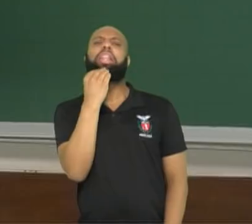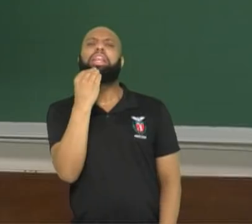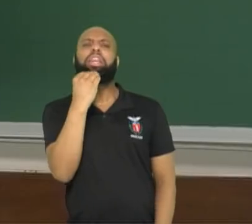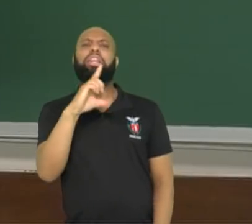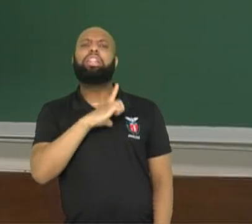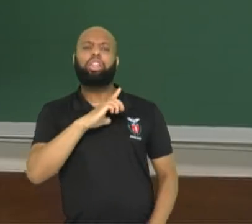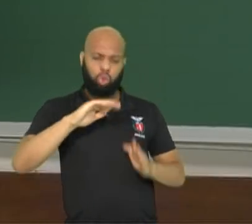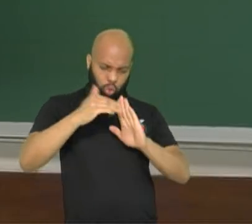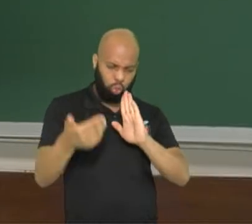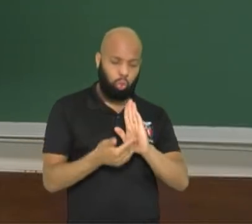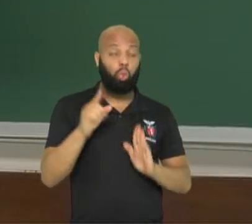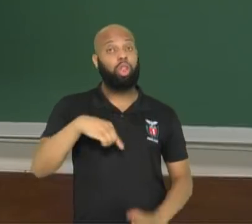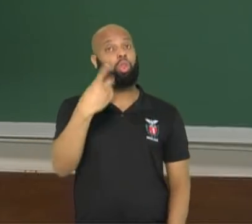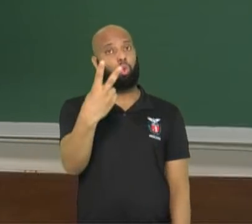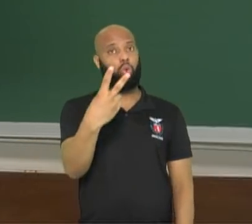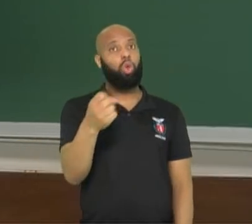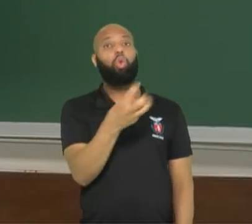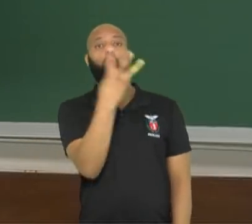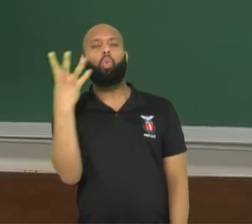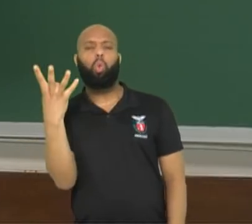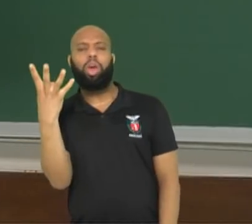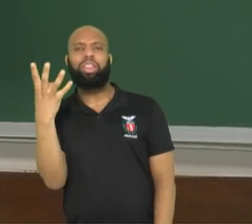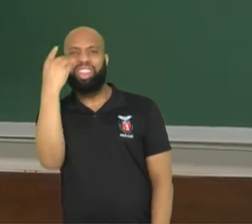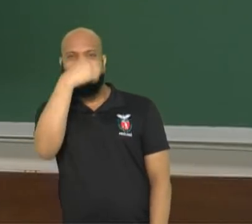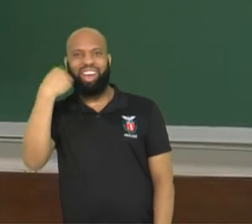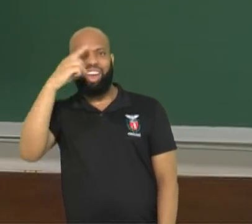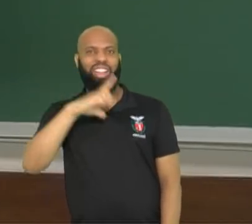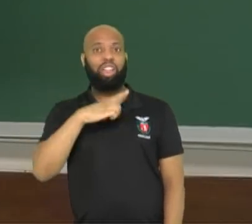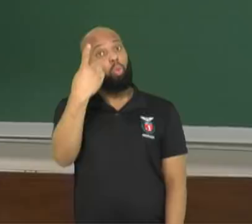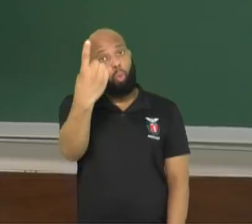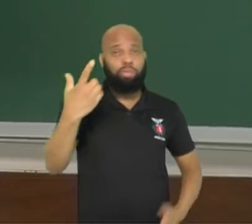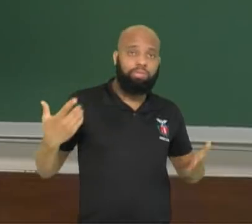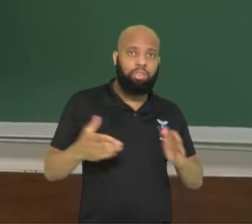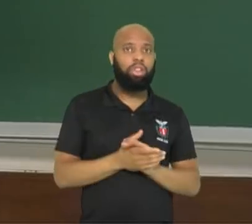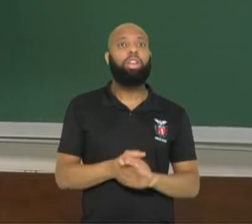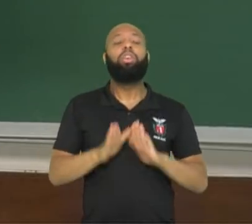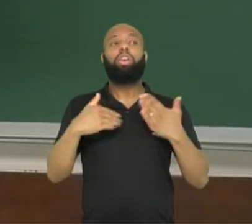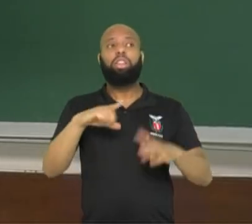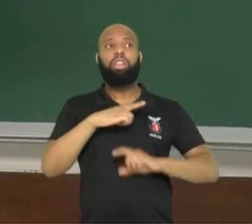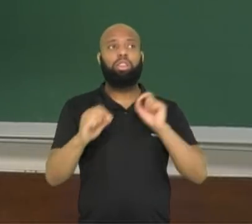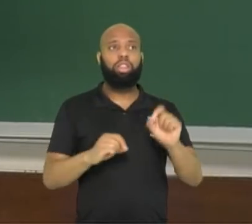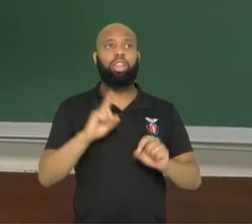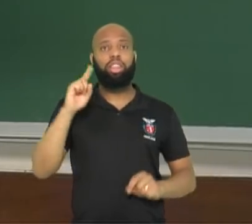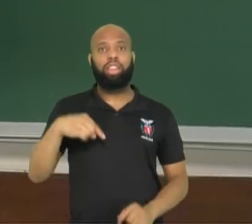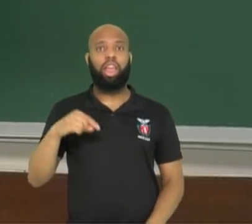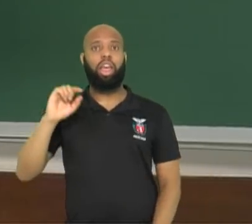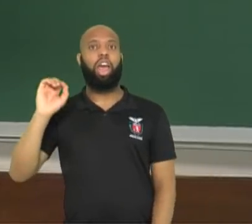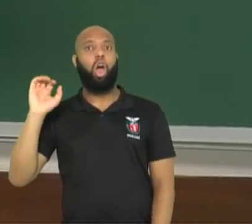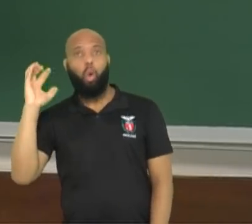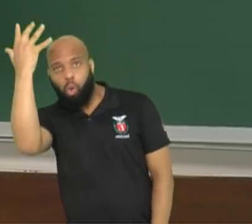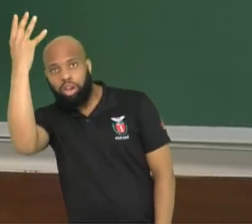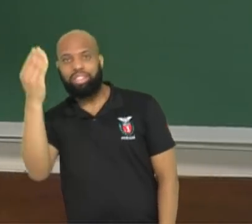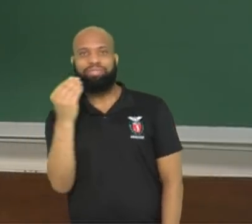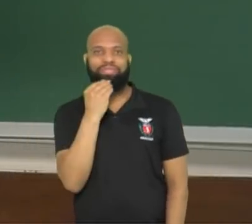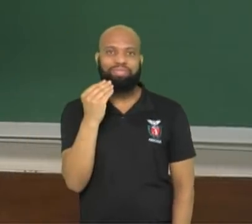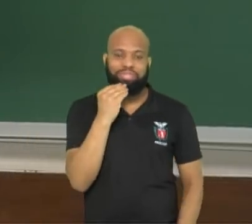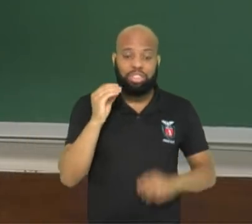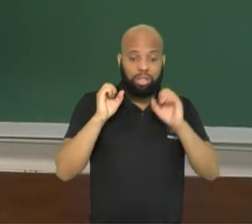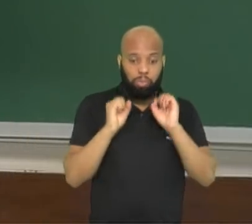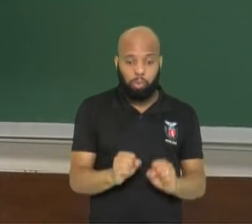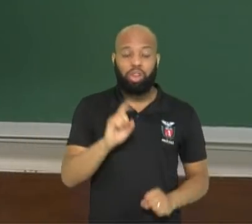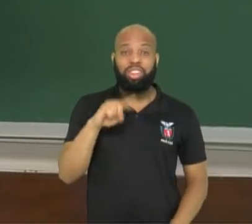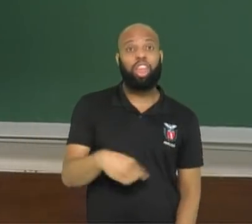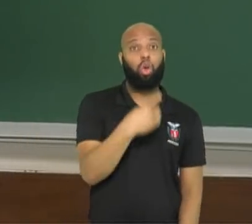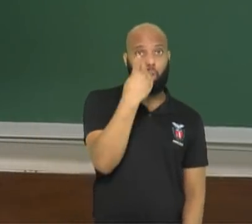total? 2. E quantas caras eu tenho no total? 1. Então, a probabilidade seria 1 em